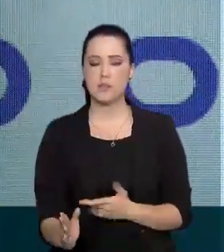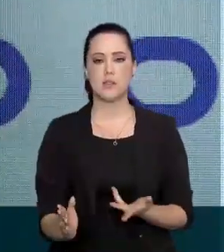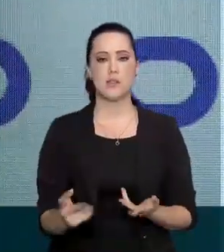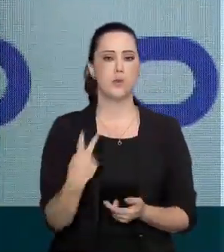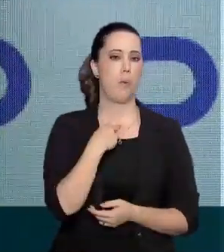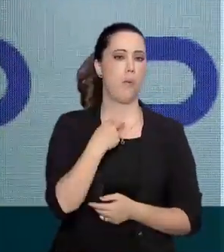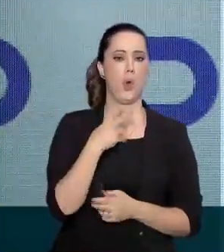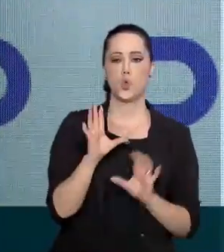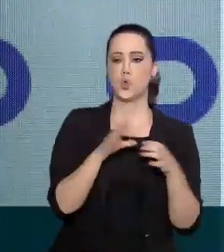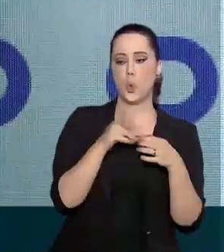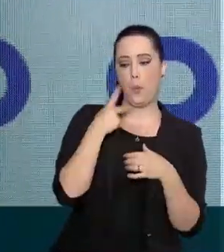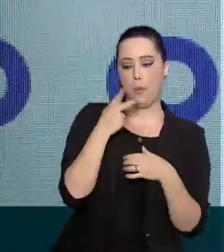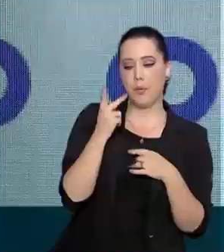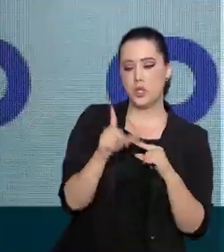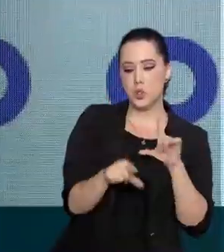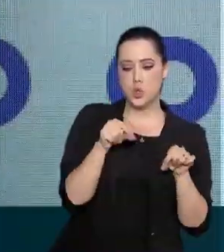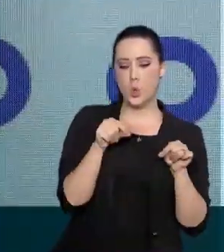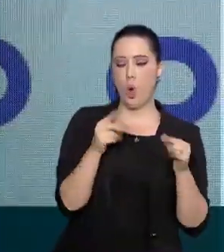política partidária,